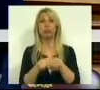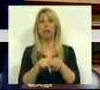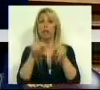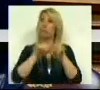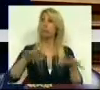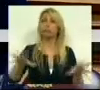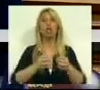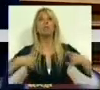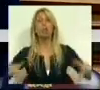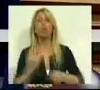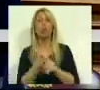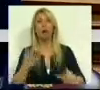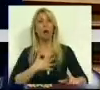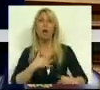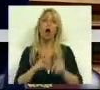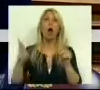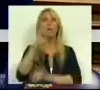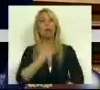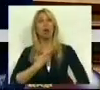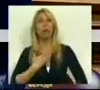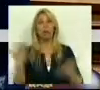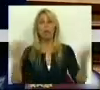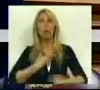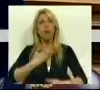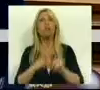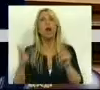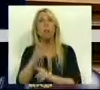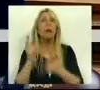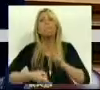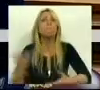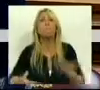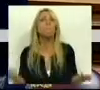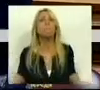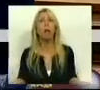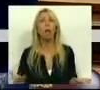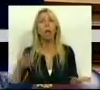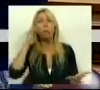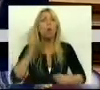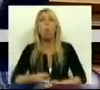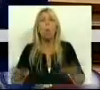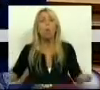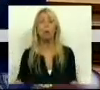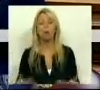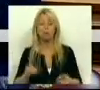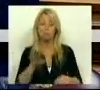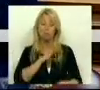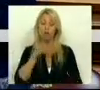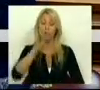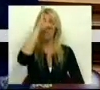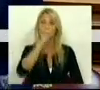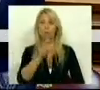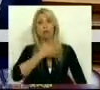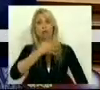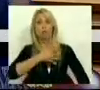dívida. Ora, mas a dívida está a aumentar. Então, afinal, está a aumentar a dívida para quê? À custa de quê? Oh, Sr. Primeiro-Ministro, vai ter que explicar, ninguém está a perceber